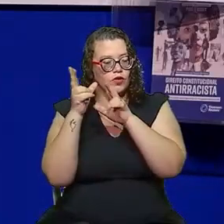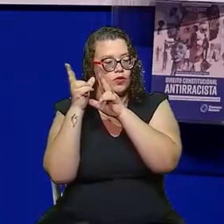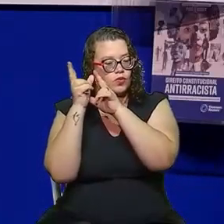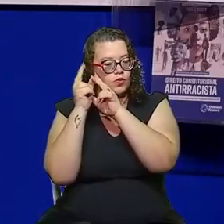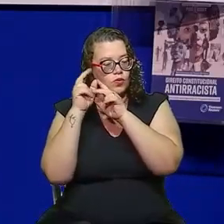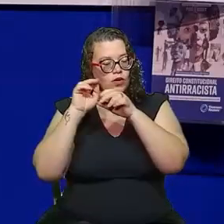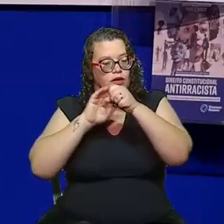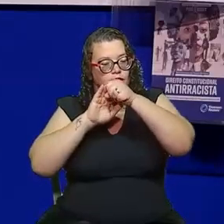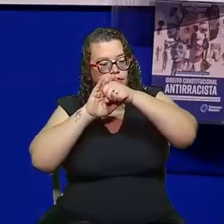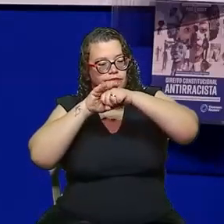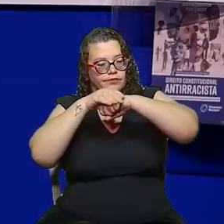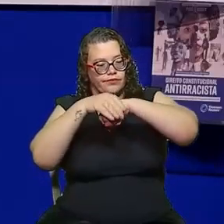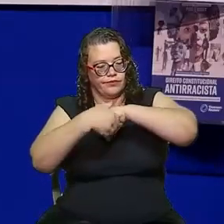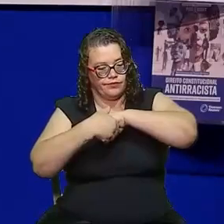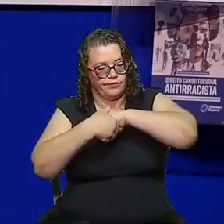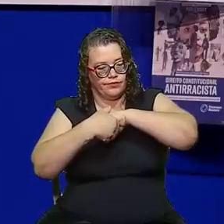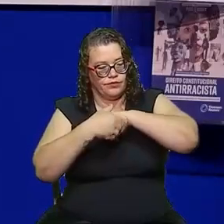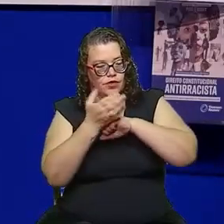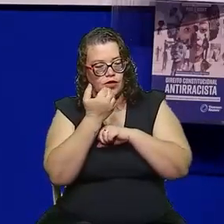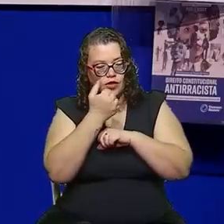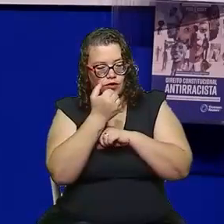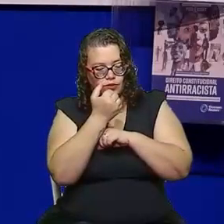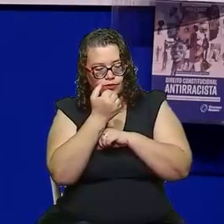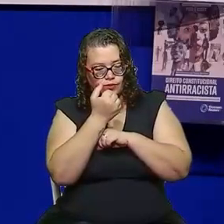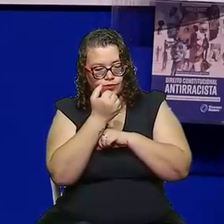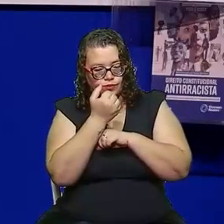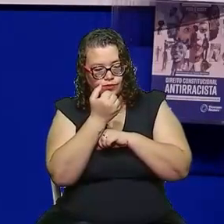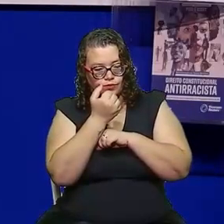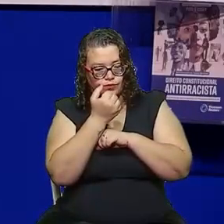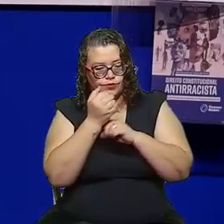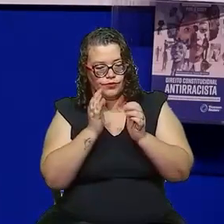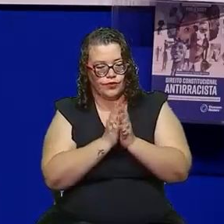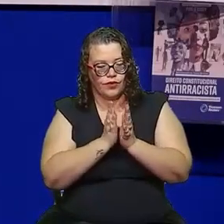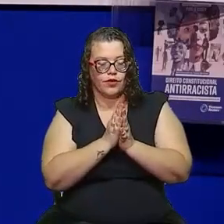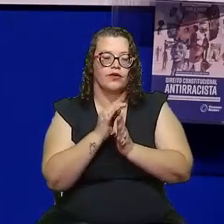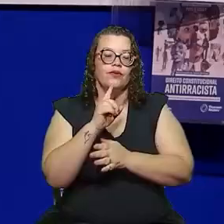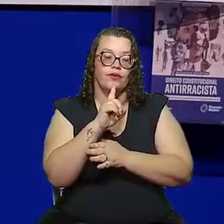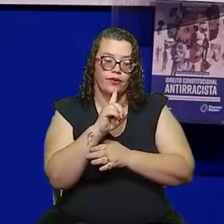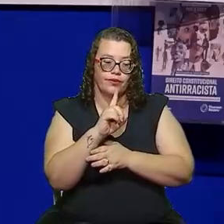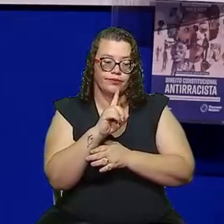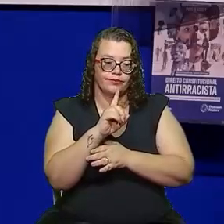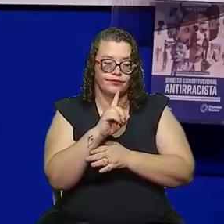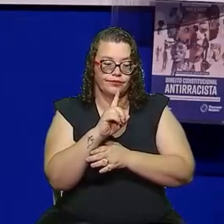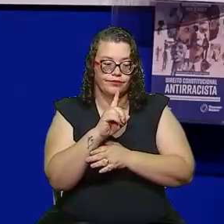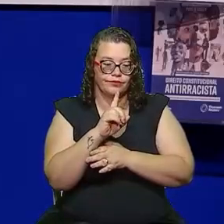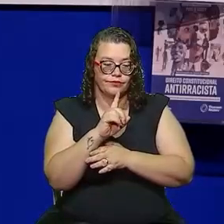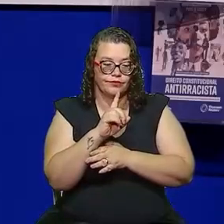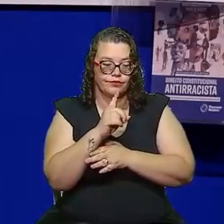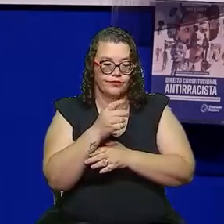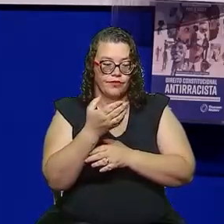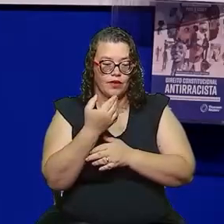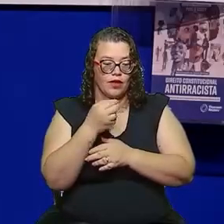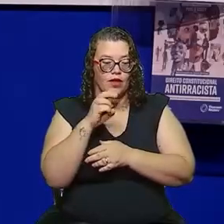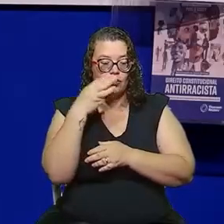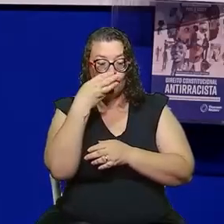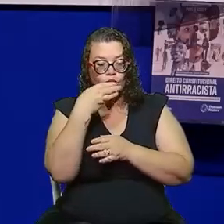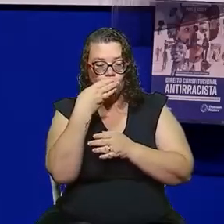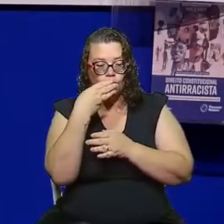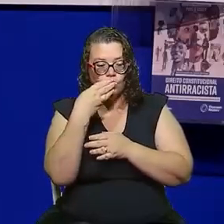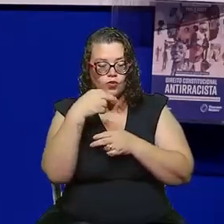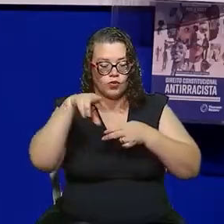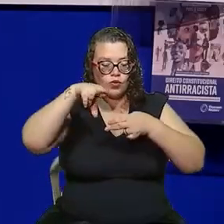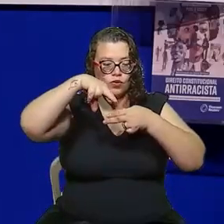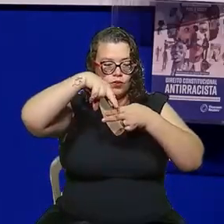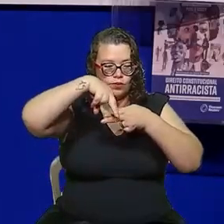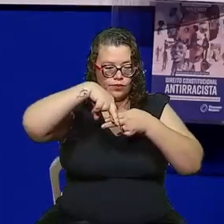casa do avô para jantar, seu jantar de aniversário. E na sobremesa o Drummond se